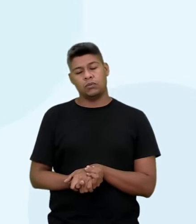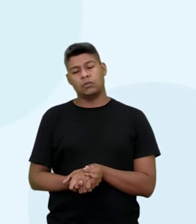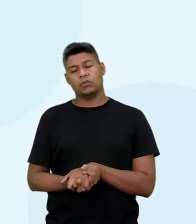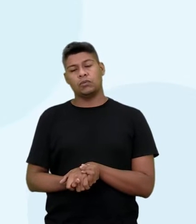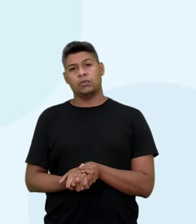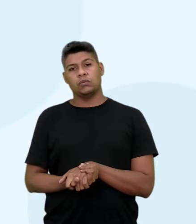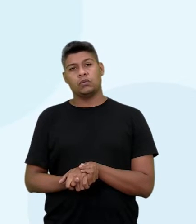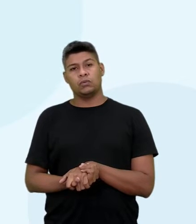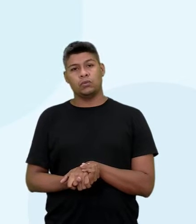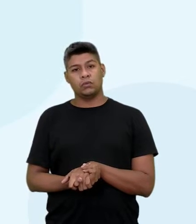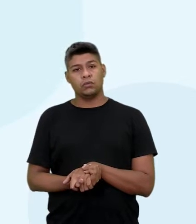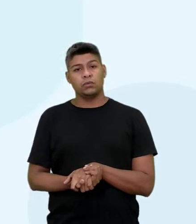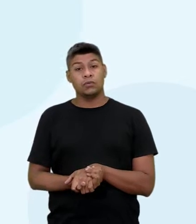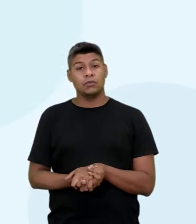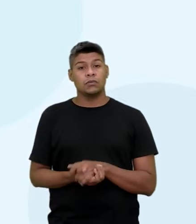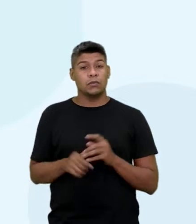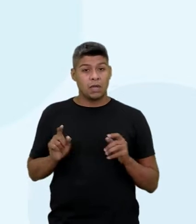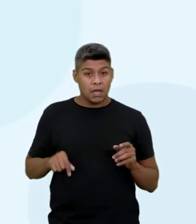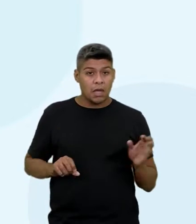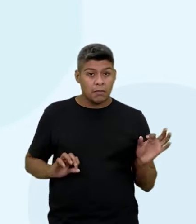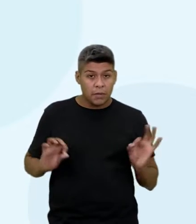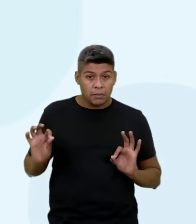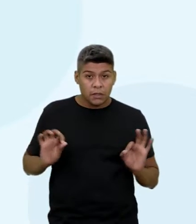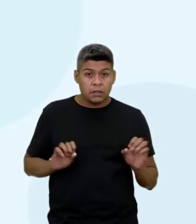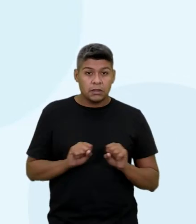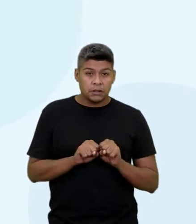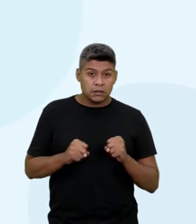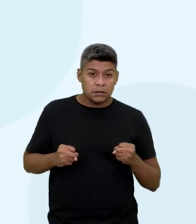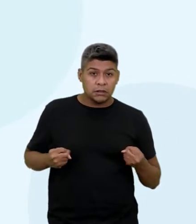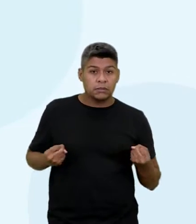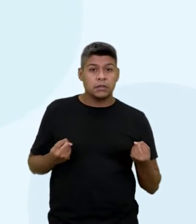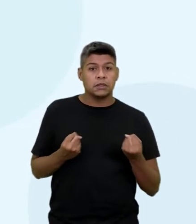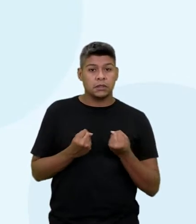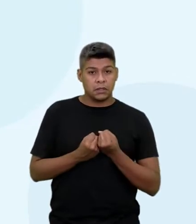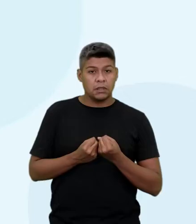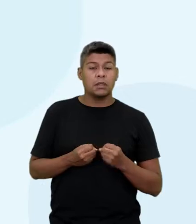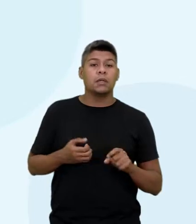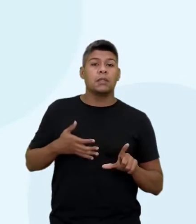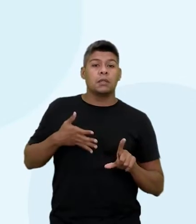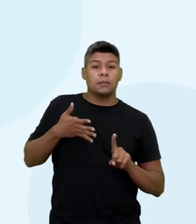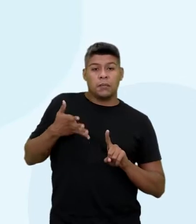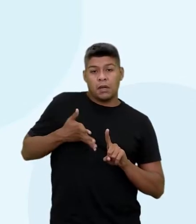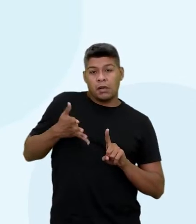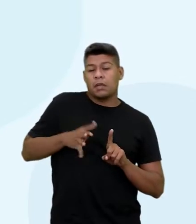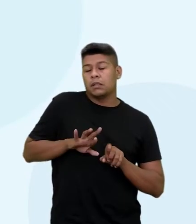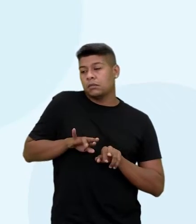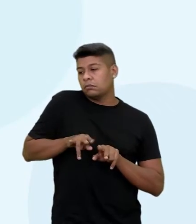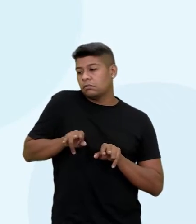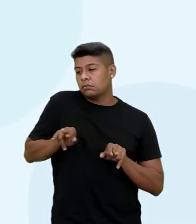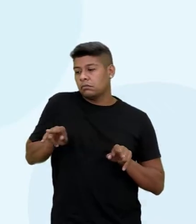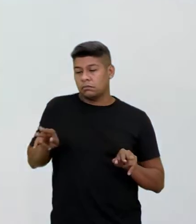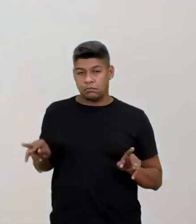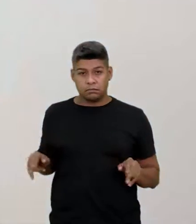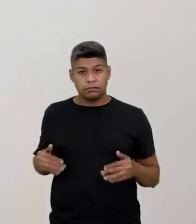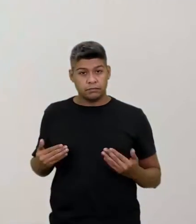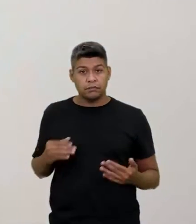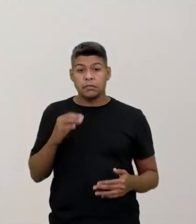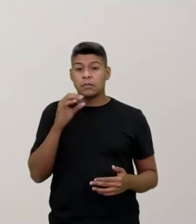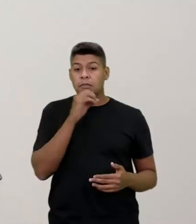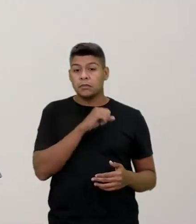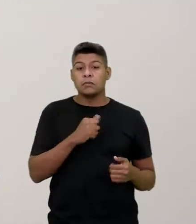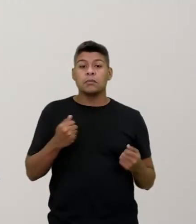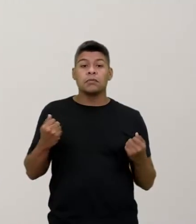fossem se preparar para um seminário, palestra, simpósio, etc. Então, pessoal, eu vou ser breve